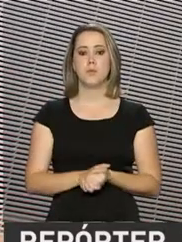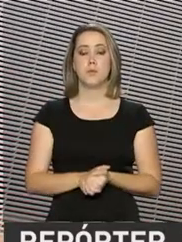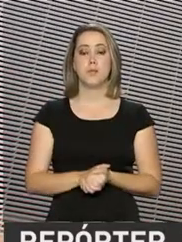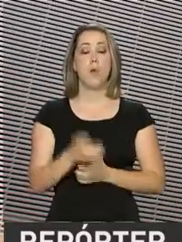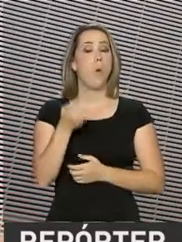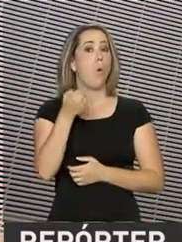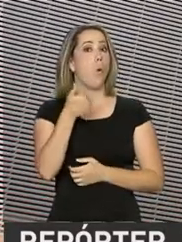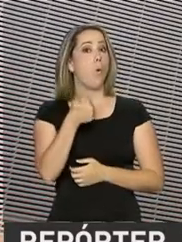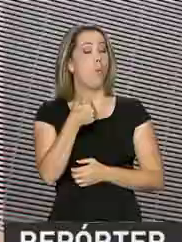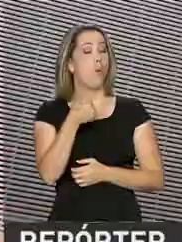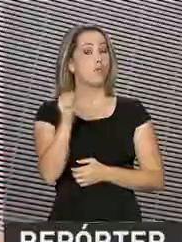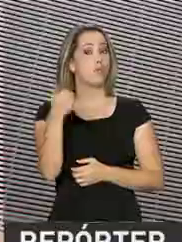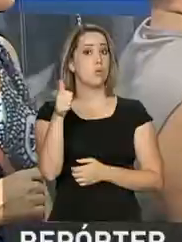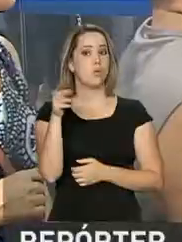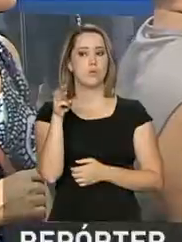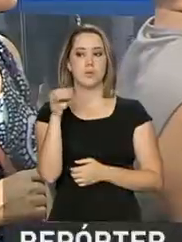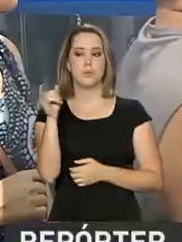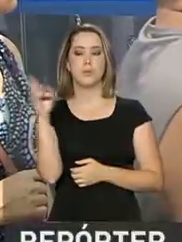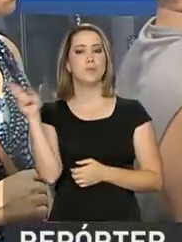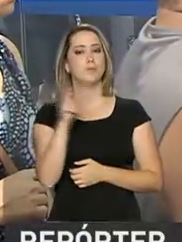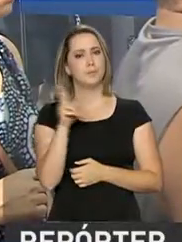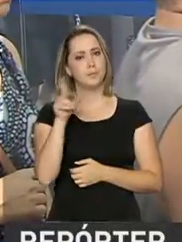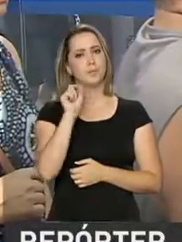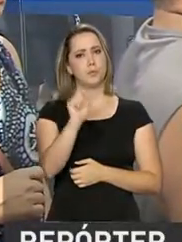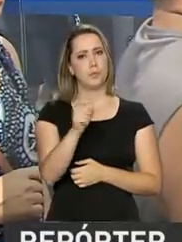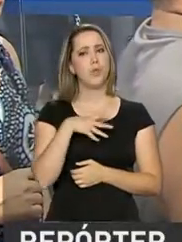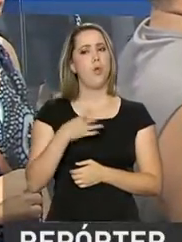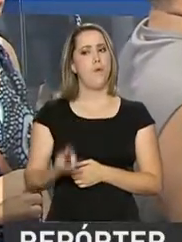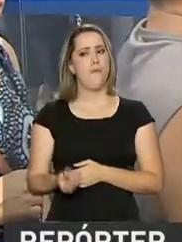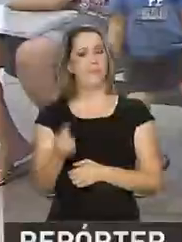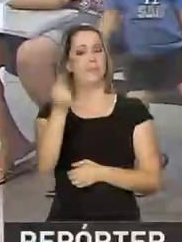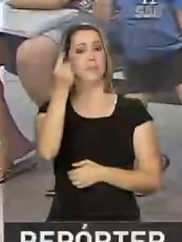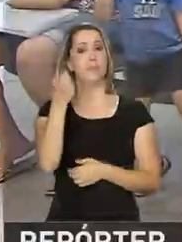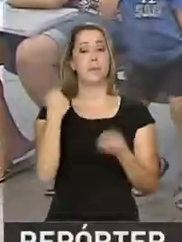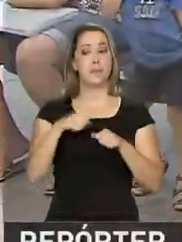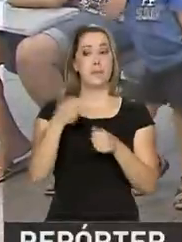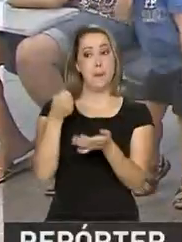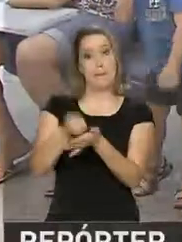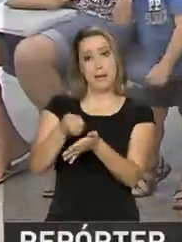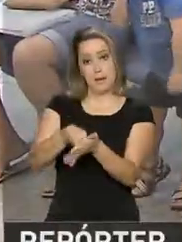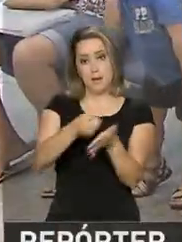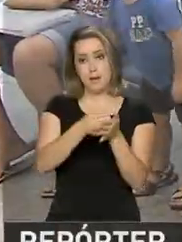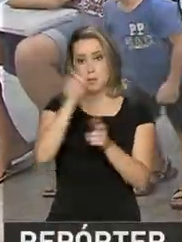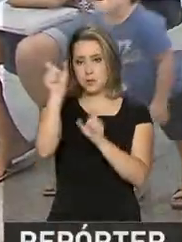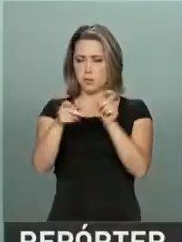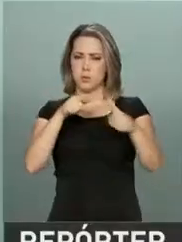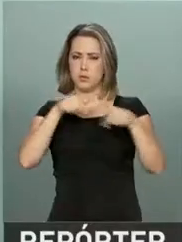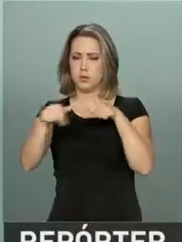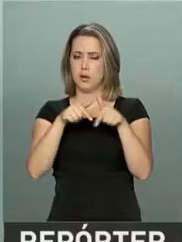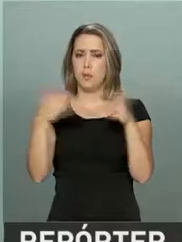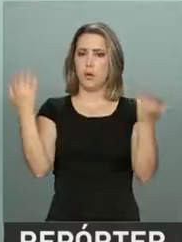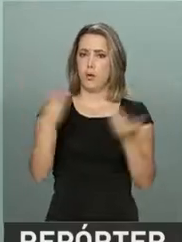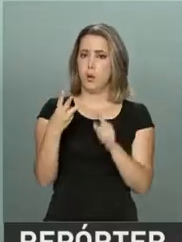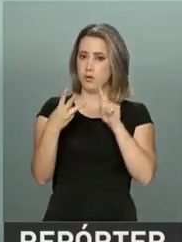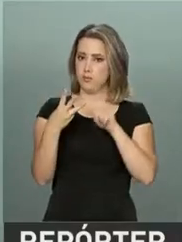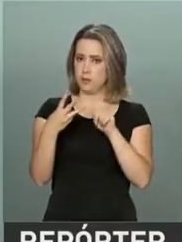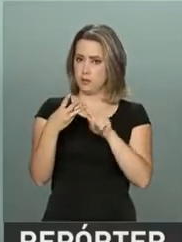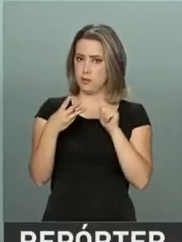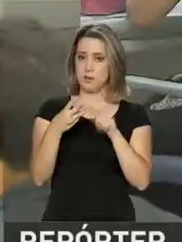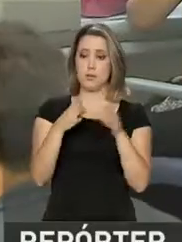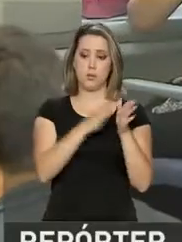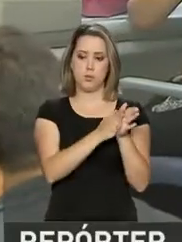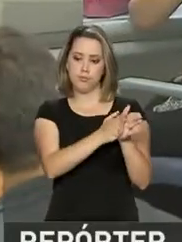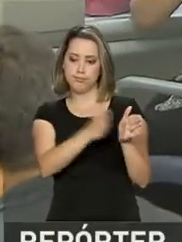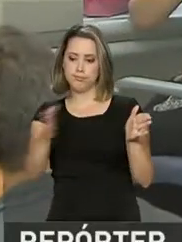Quase 11 bilhões de reais. Esse é o valor que a Caixa Econômica Federal deve pagar aos trabalhadores nessa terceira fase das contas